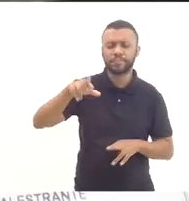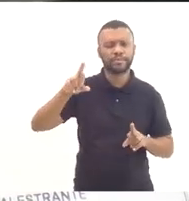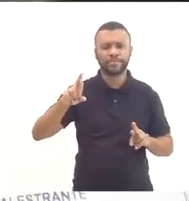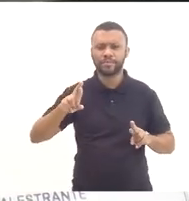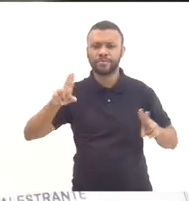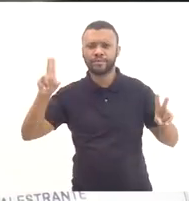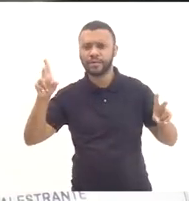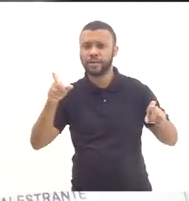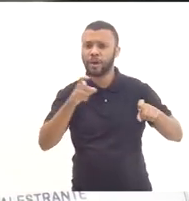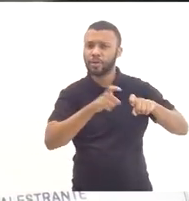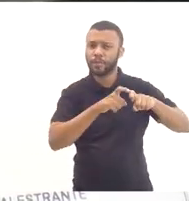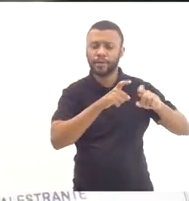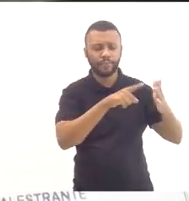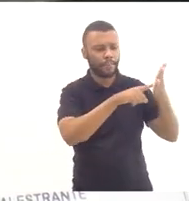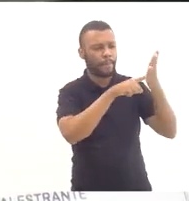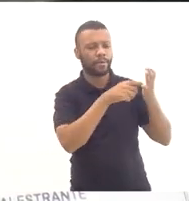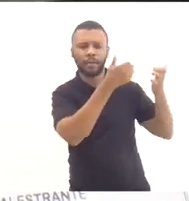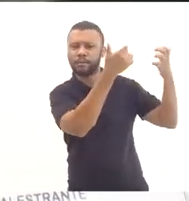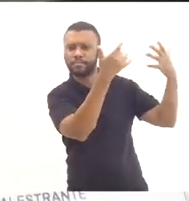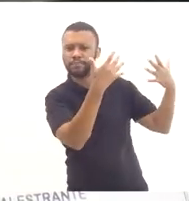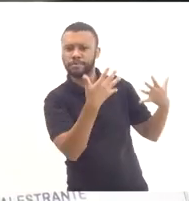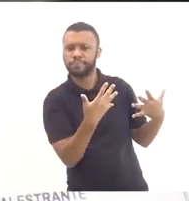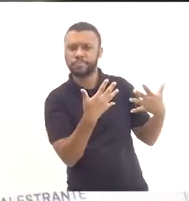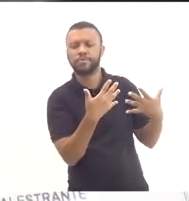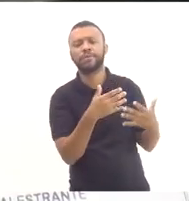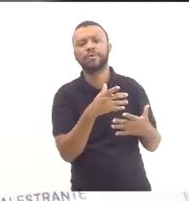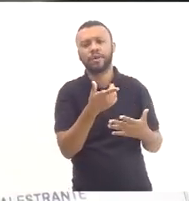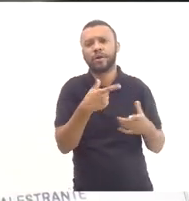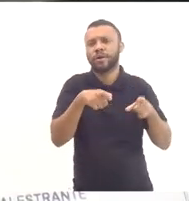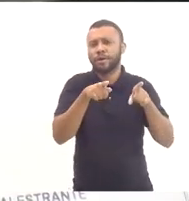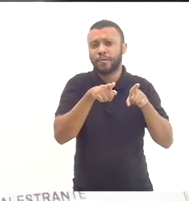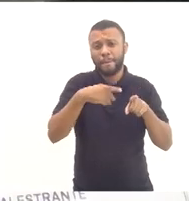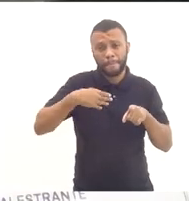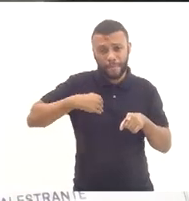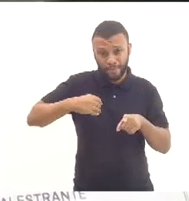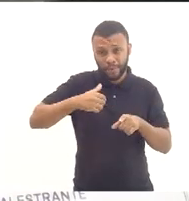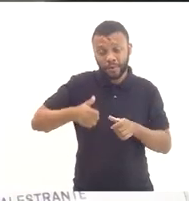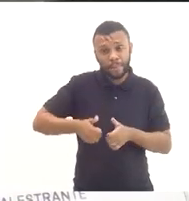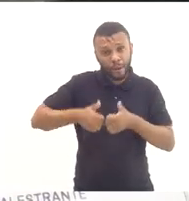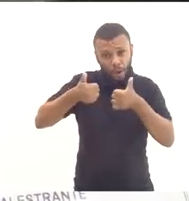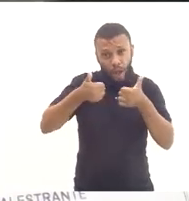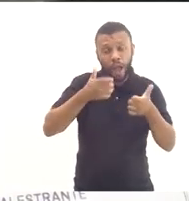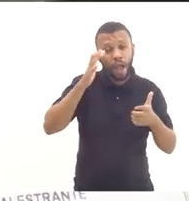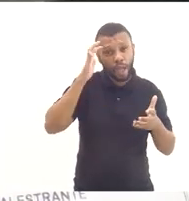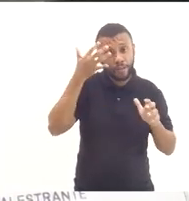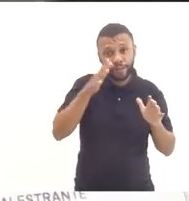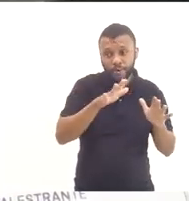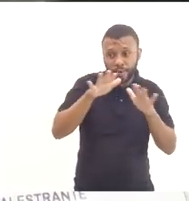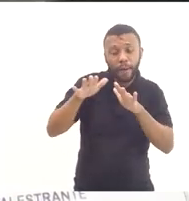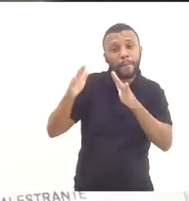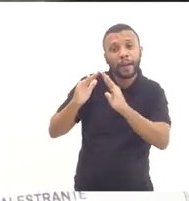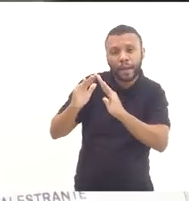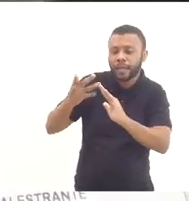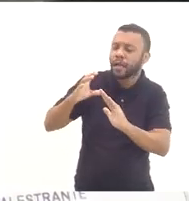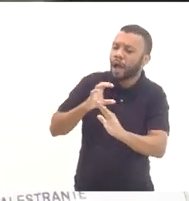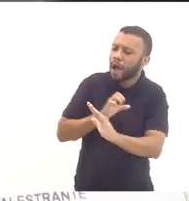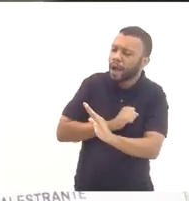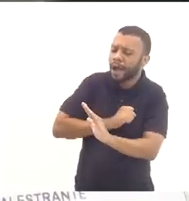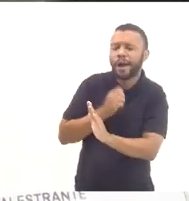diferente do que os médicos tinham me apresentado aqui eu cheguei a ouvir de um médico quando meu filho tivesse melhor para eu ir para casa e amar o meu filho